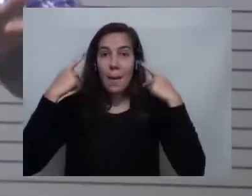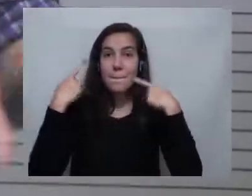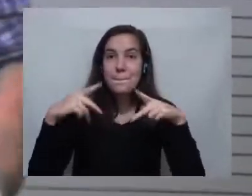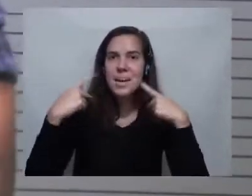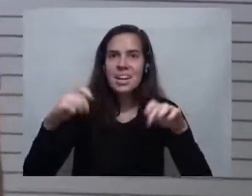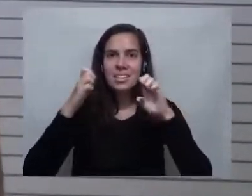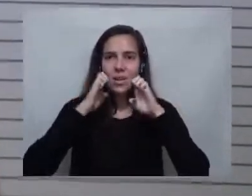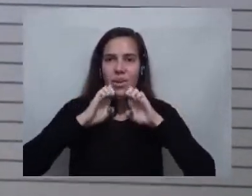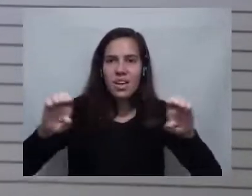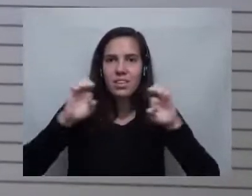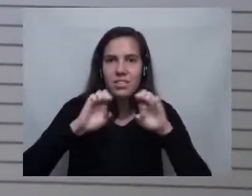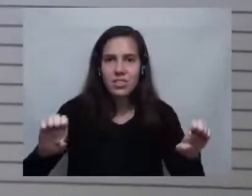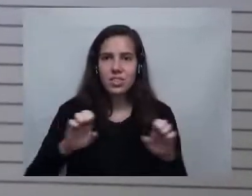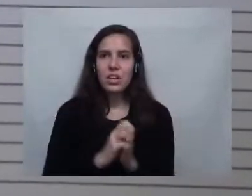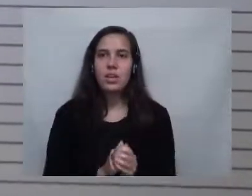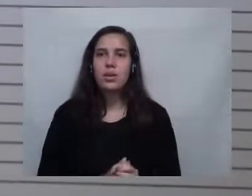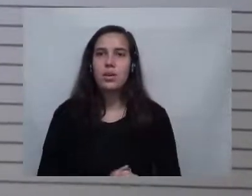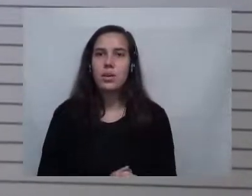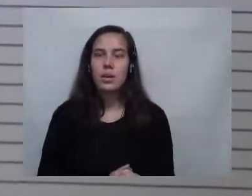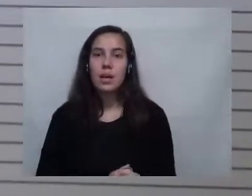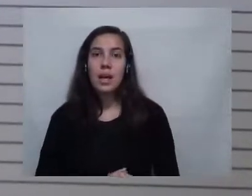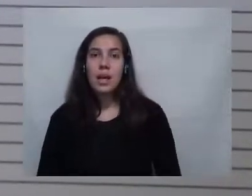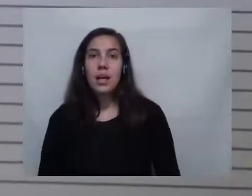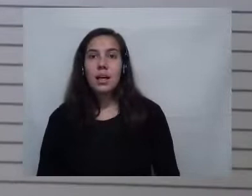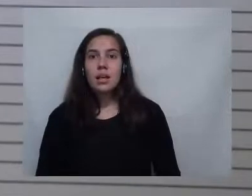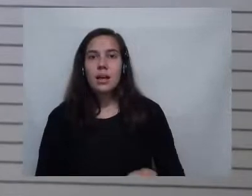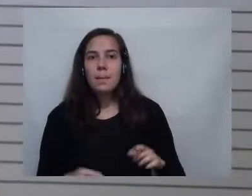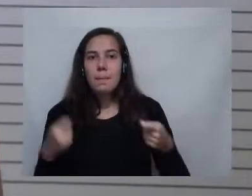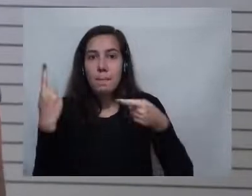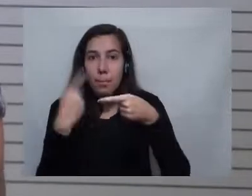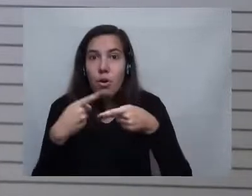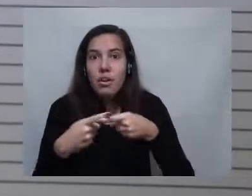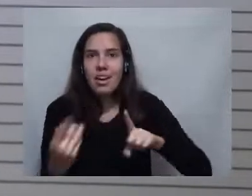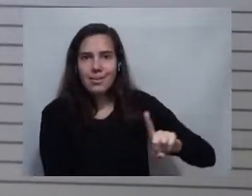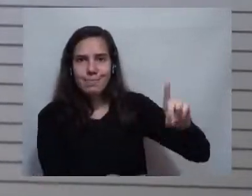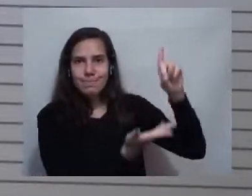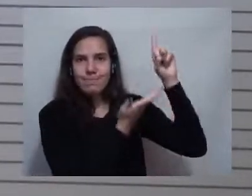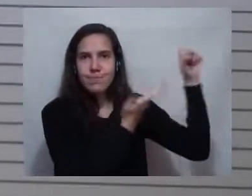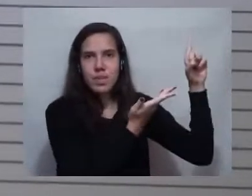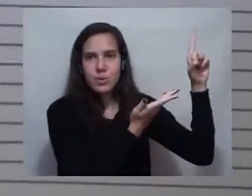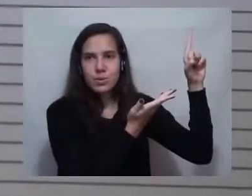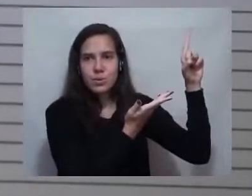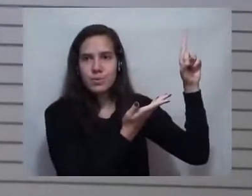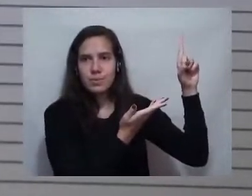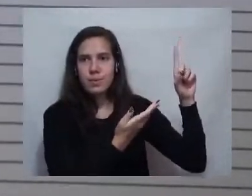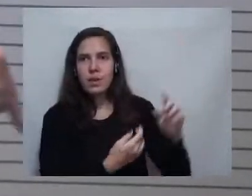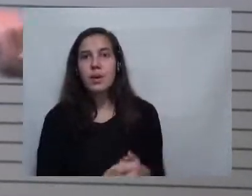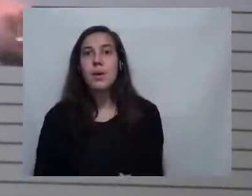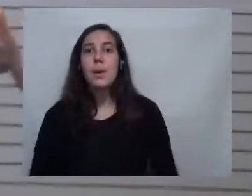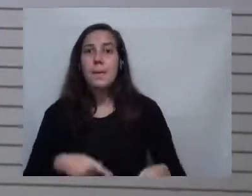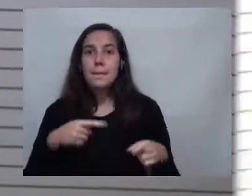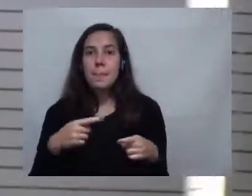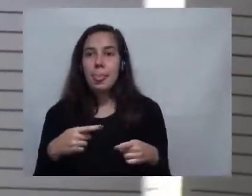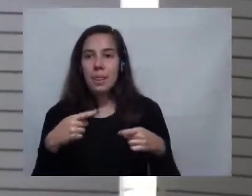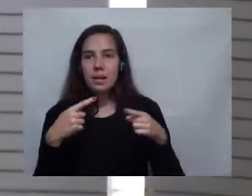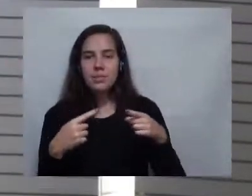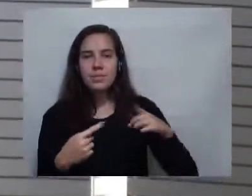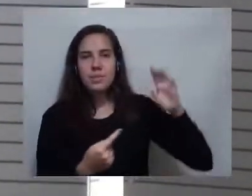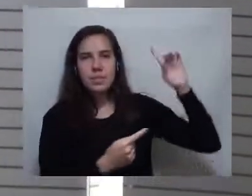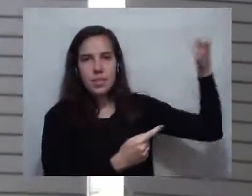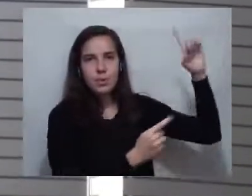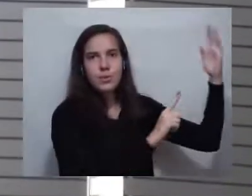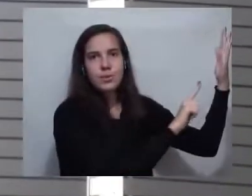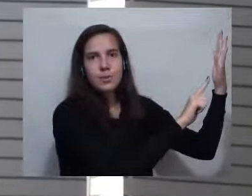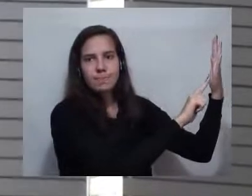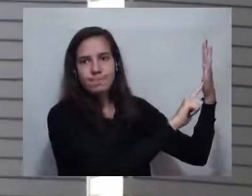cristianismo não haveria se não fosse Deus se não fosse de Deus por Deus e